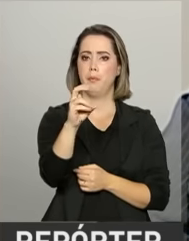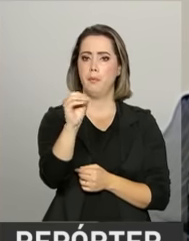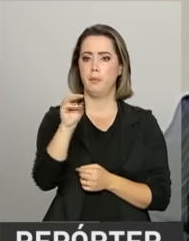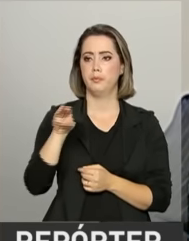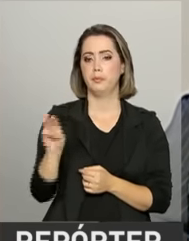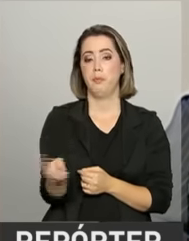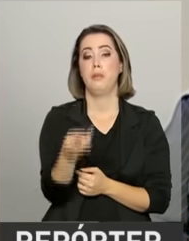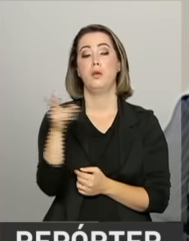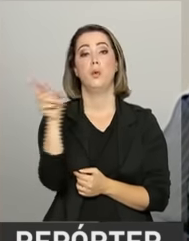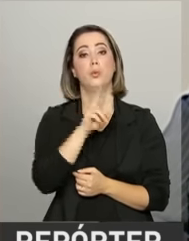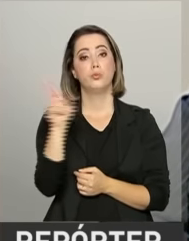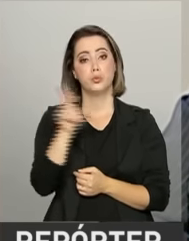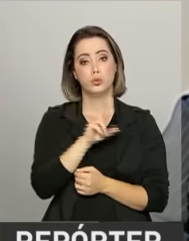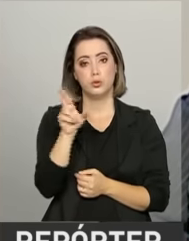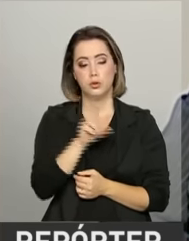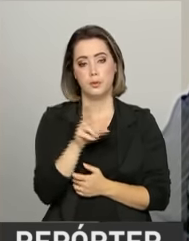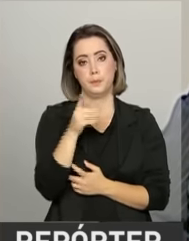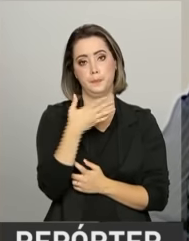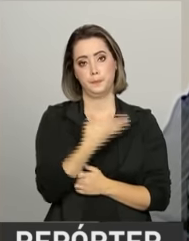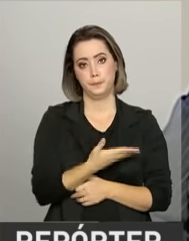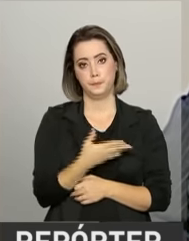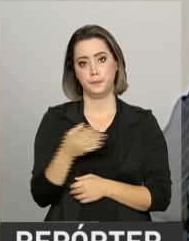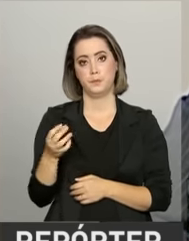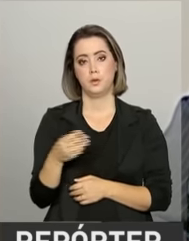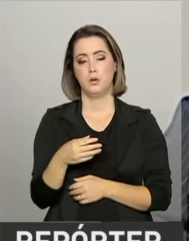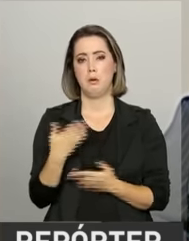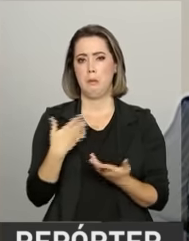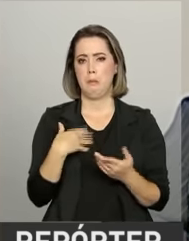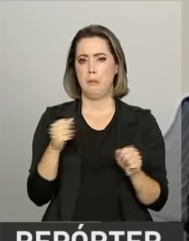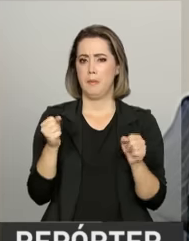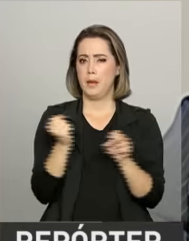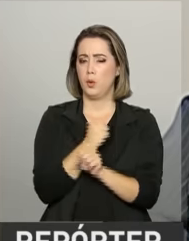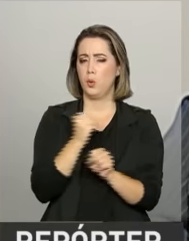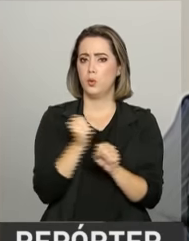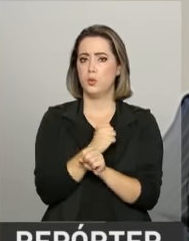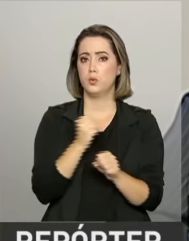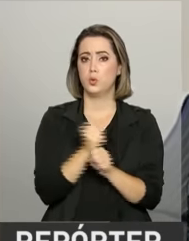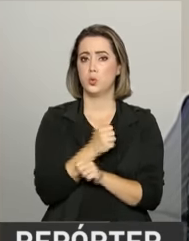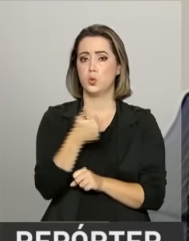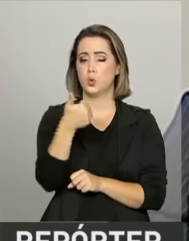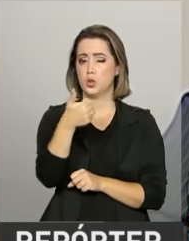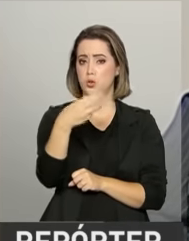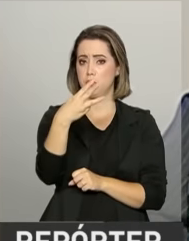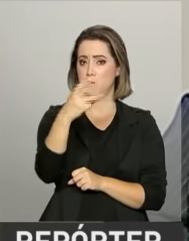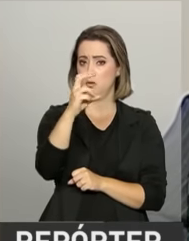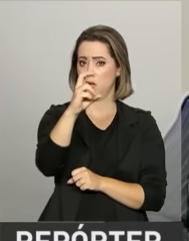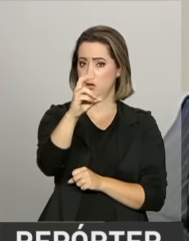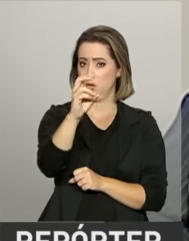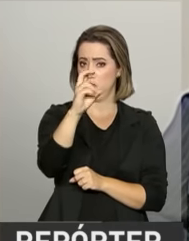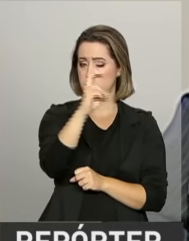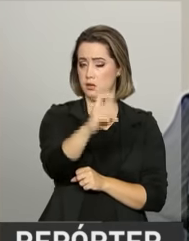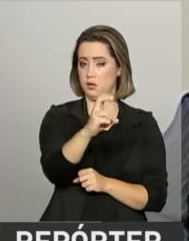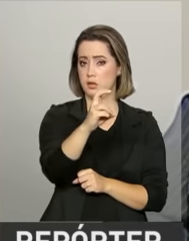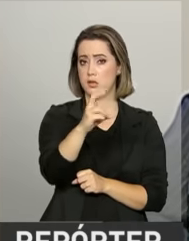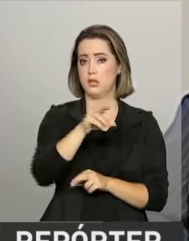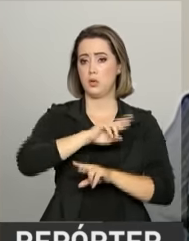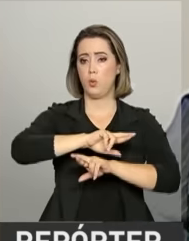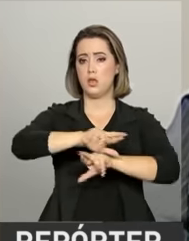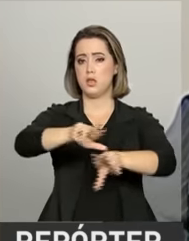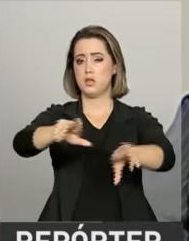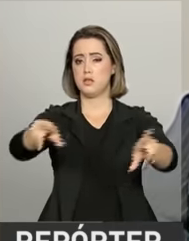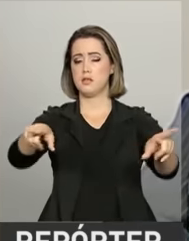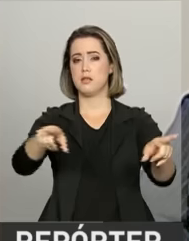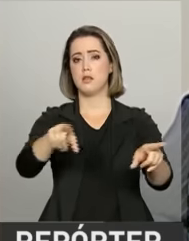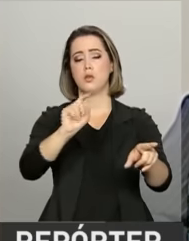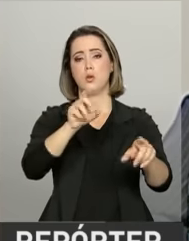deais para a implantação de 1345 sistemas de dessalinização nos